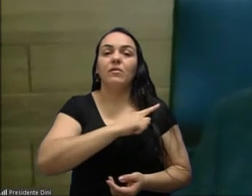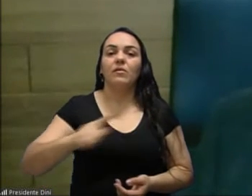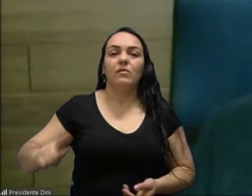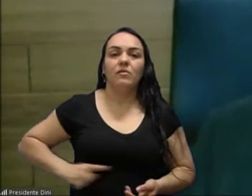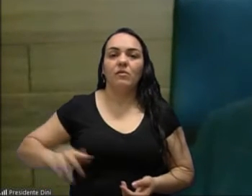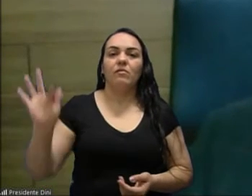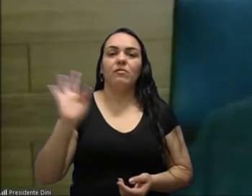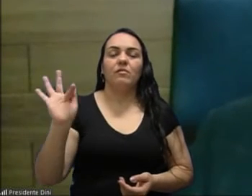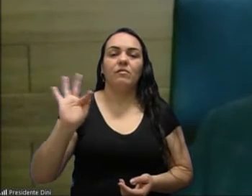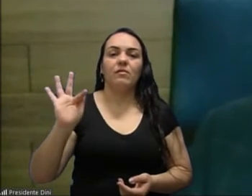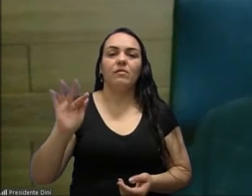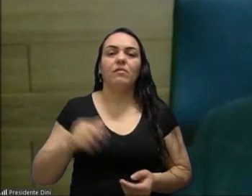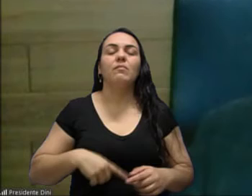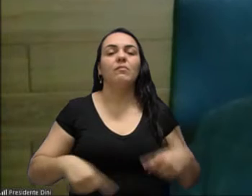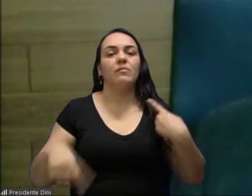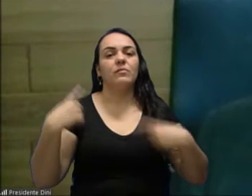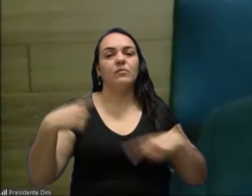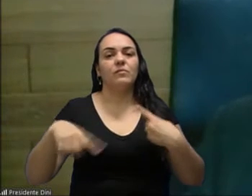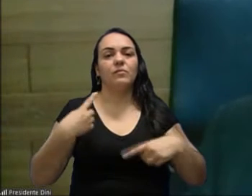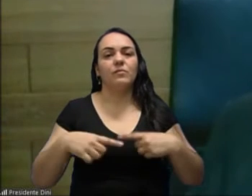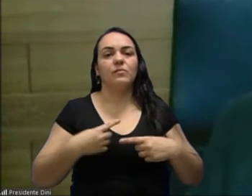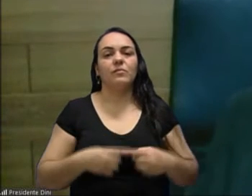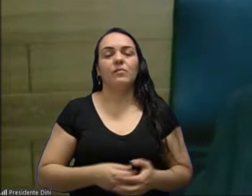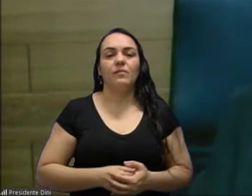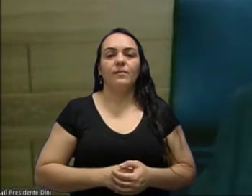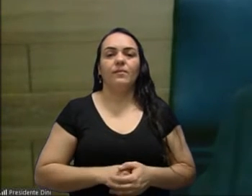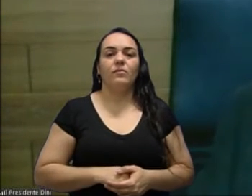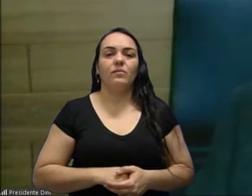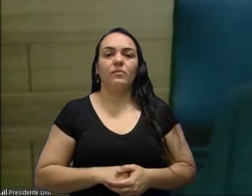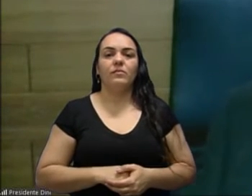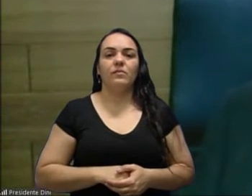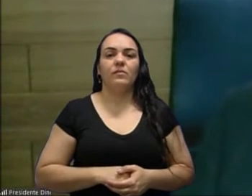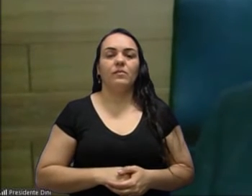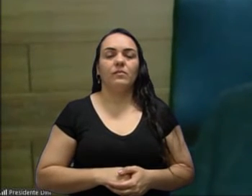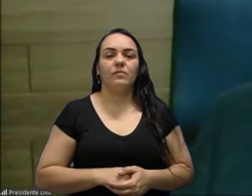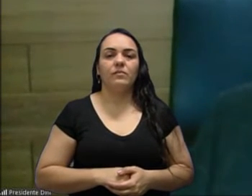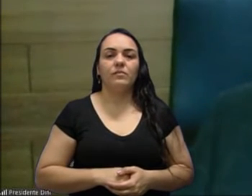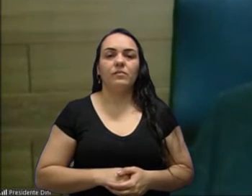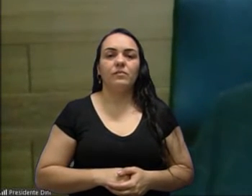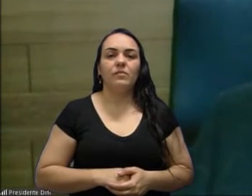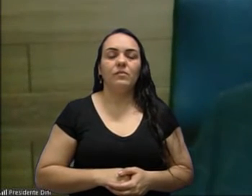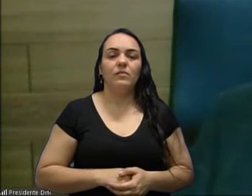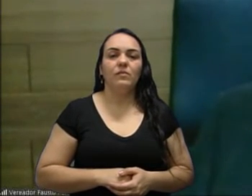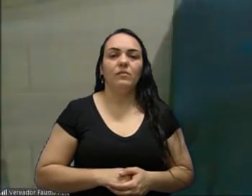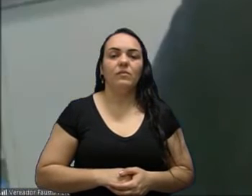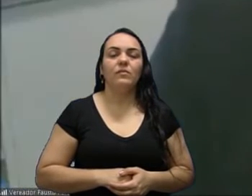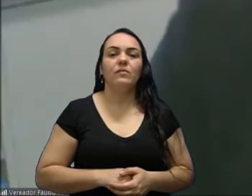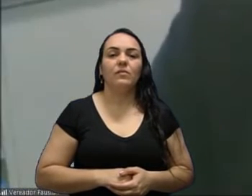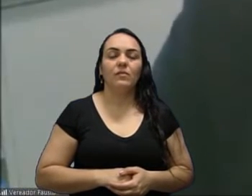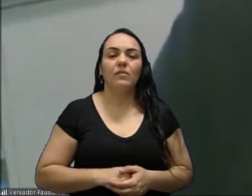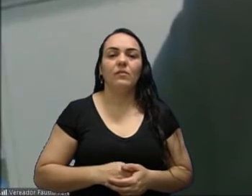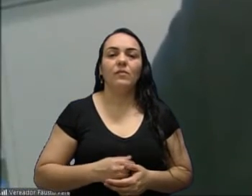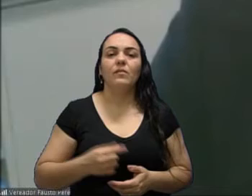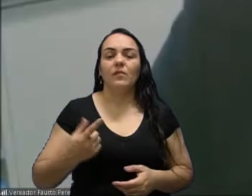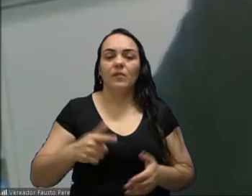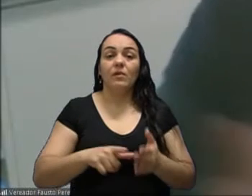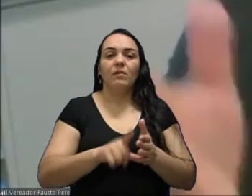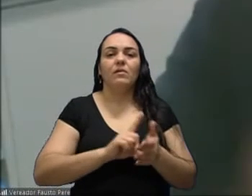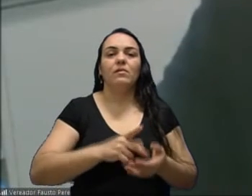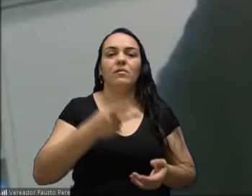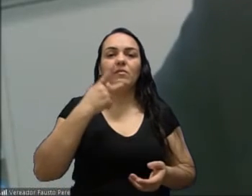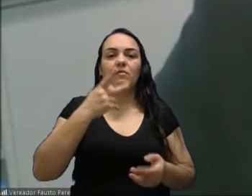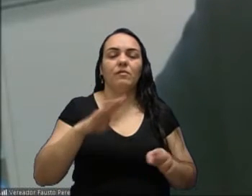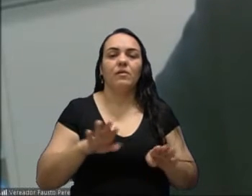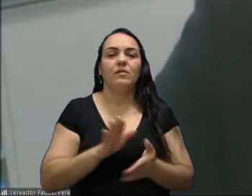em discussão tem a palavra o autor presidente antes de falar do projeto